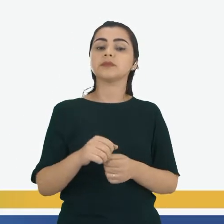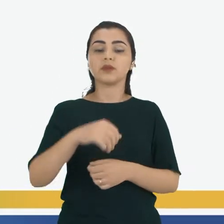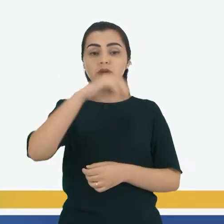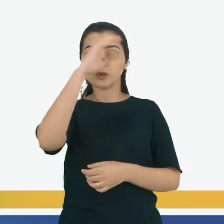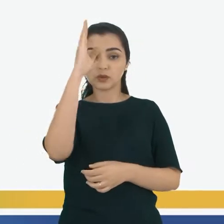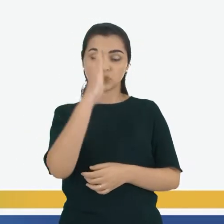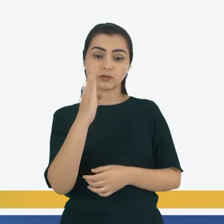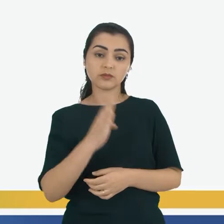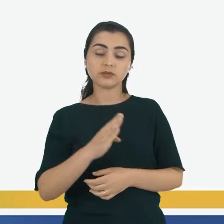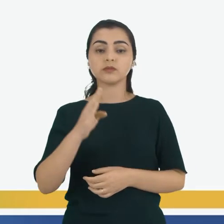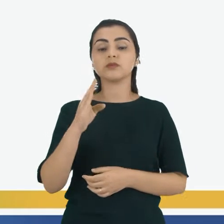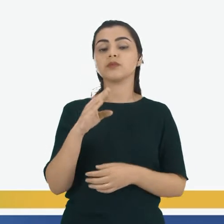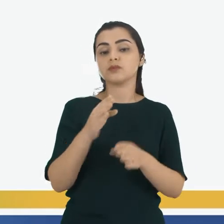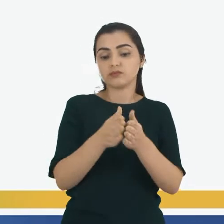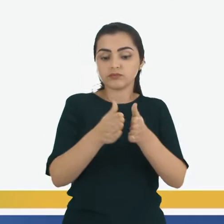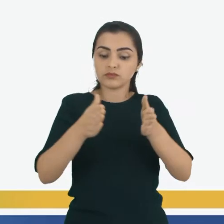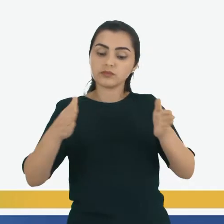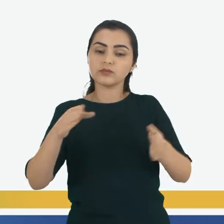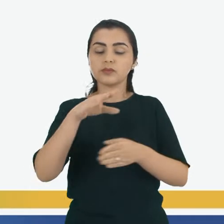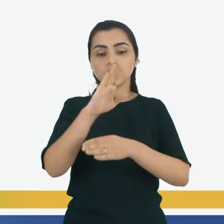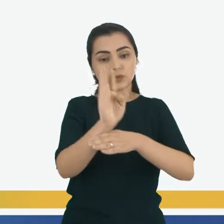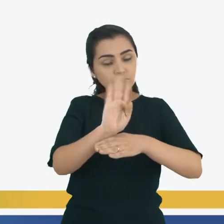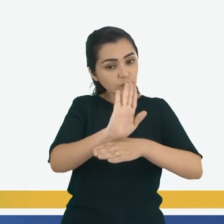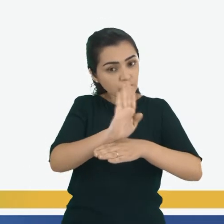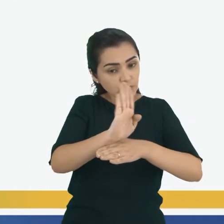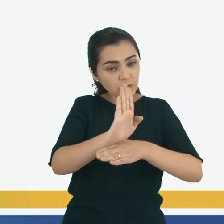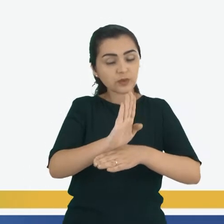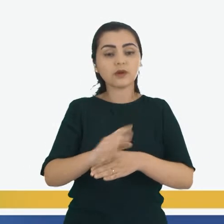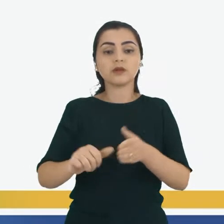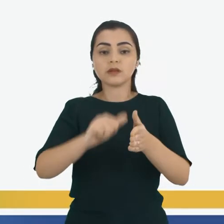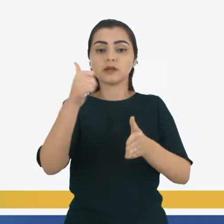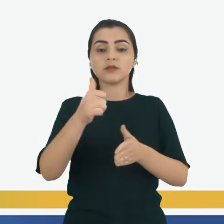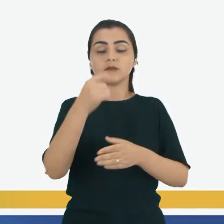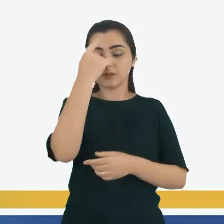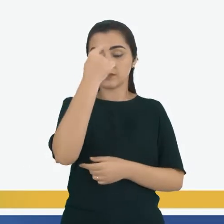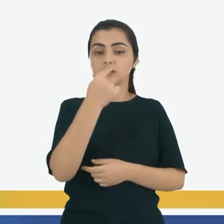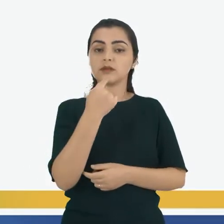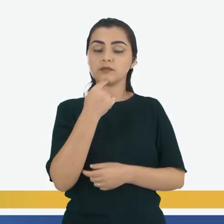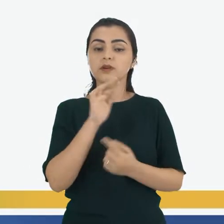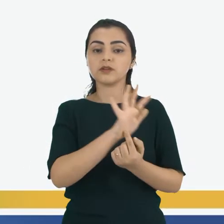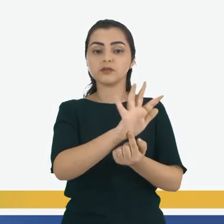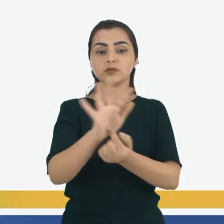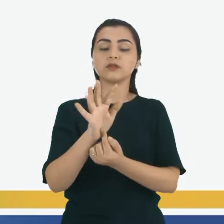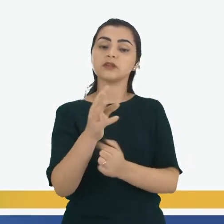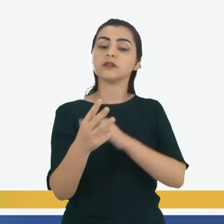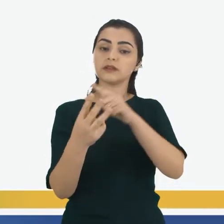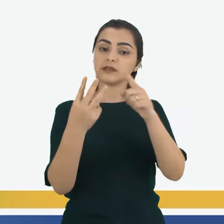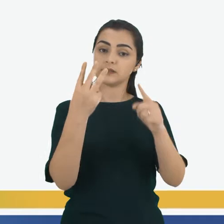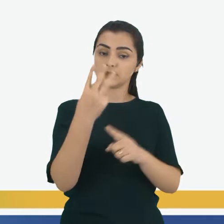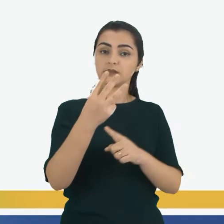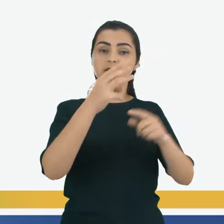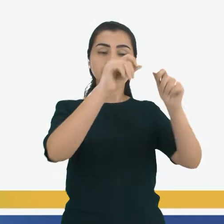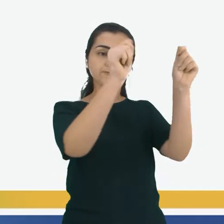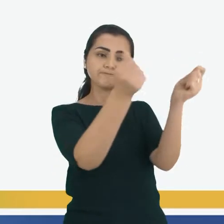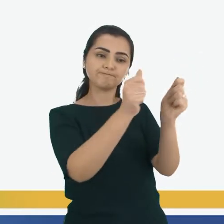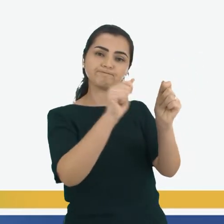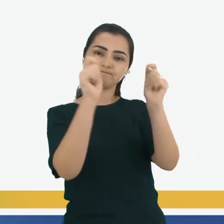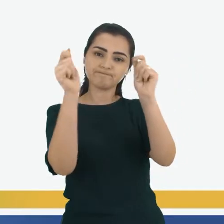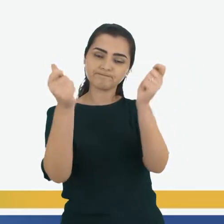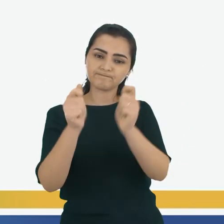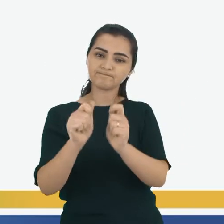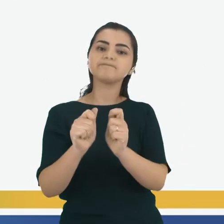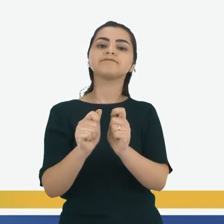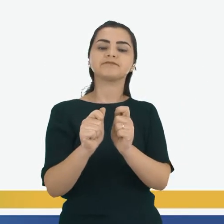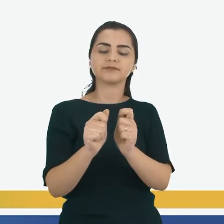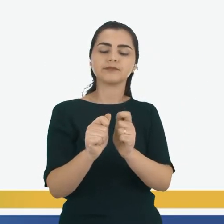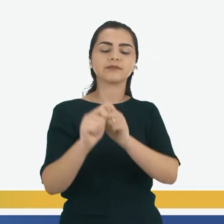no período do Barroco. Nessa primeira imagem, aqui eu tenho mostrando apenas 3 estátuas desse